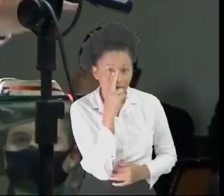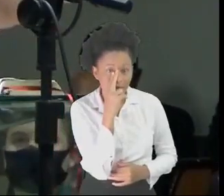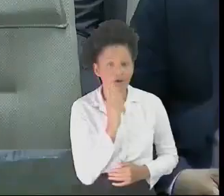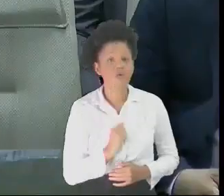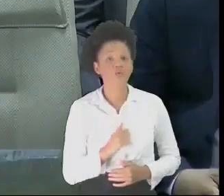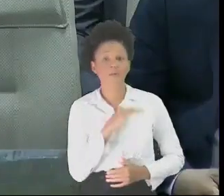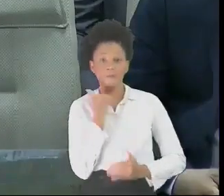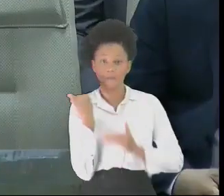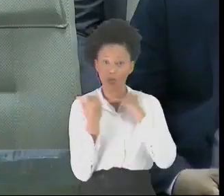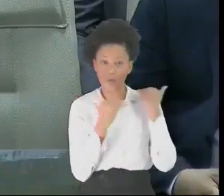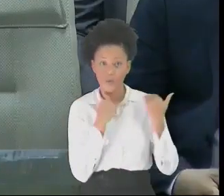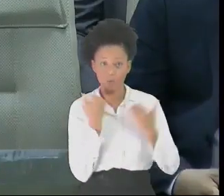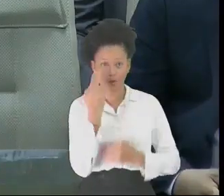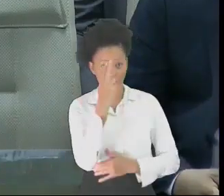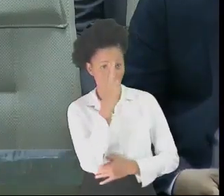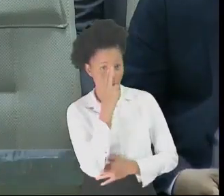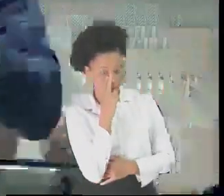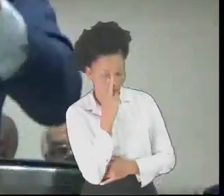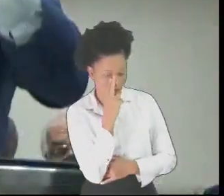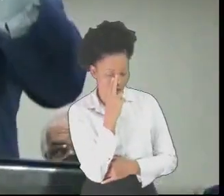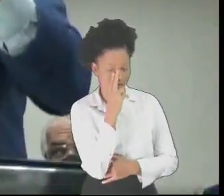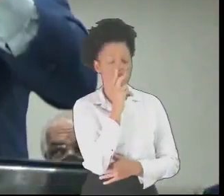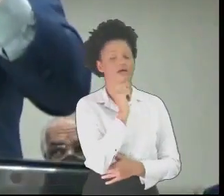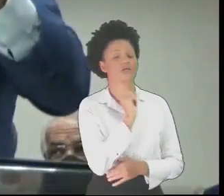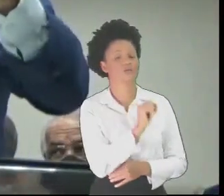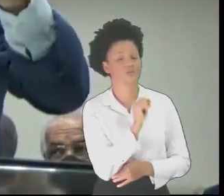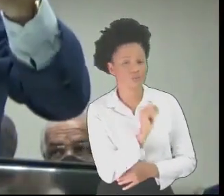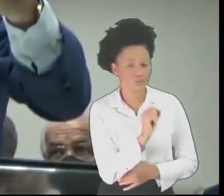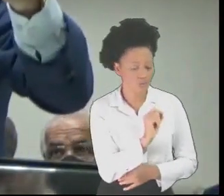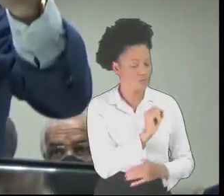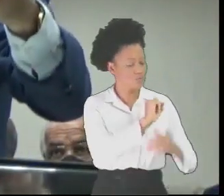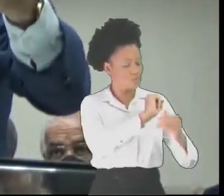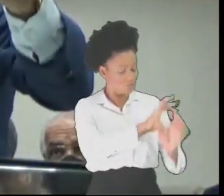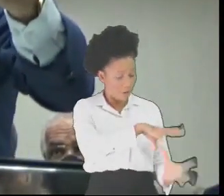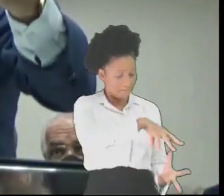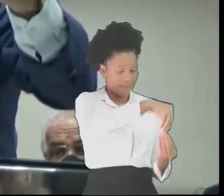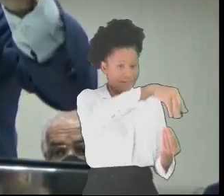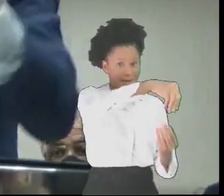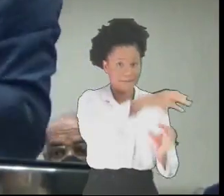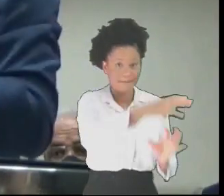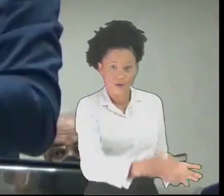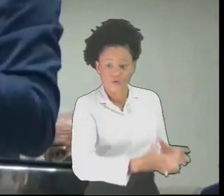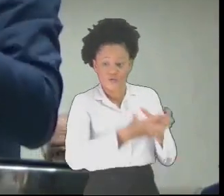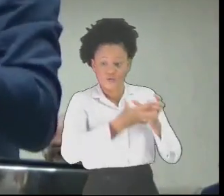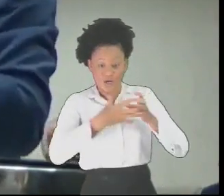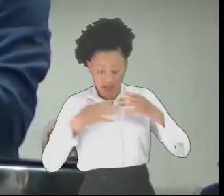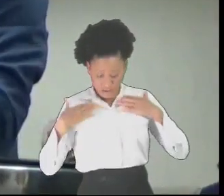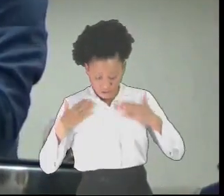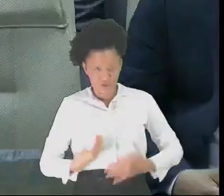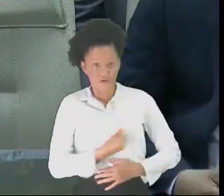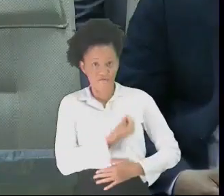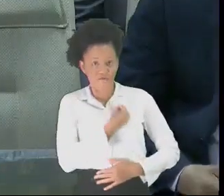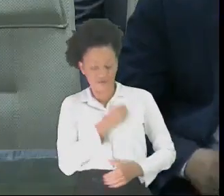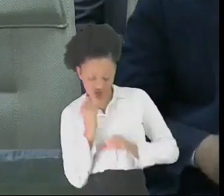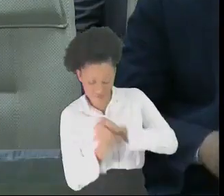morreram em Cristo ressuscitarão com os vivos que serão transformados. Vamos ver primeiro